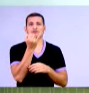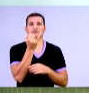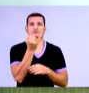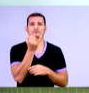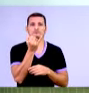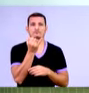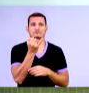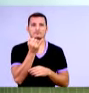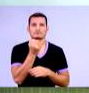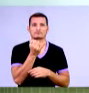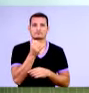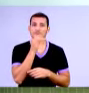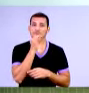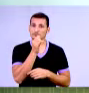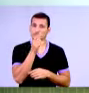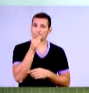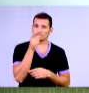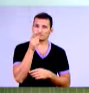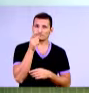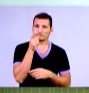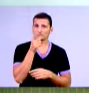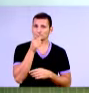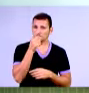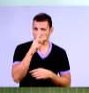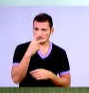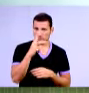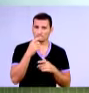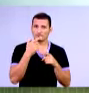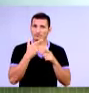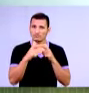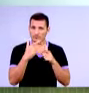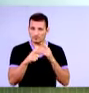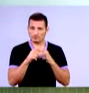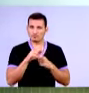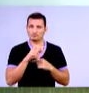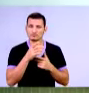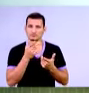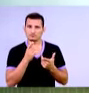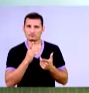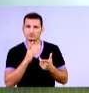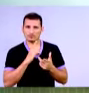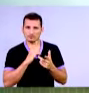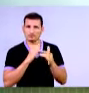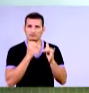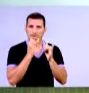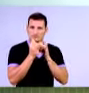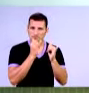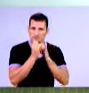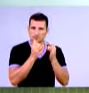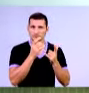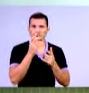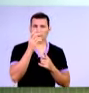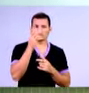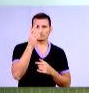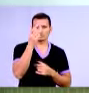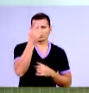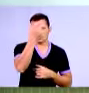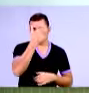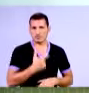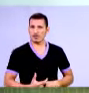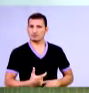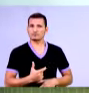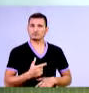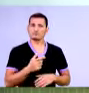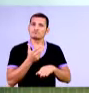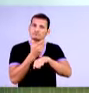né? Então, se o seu problema é levar informação para um usuário, um humano, a multimídia